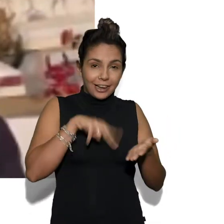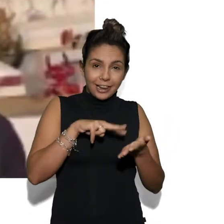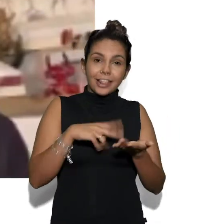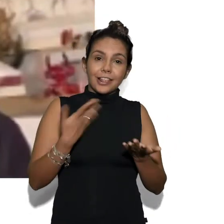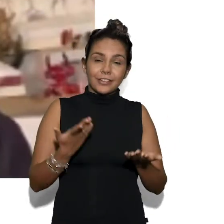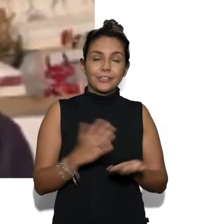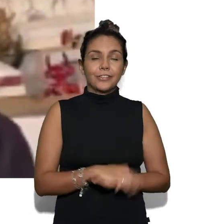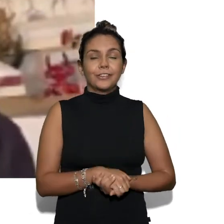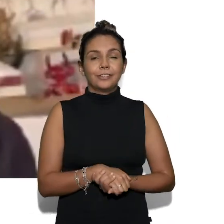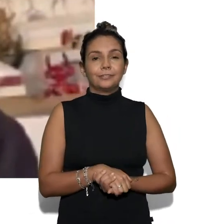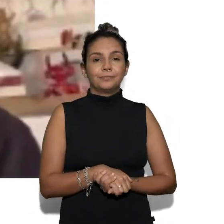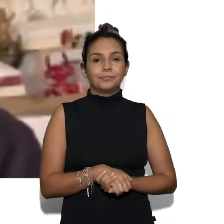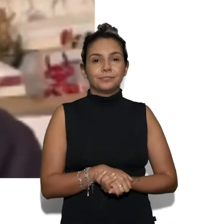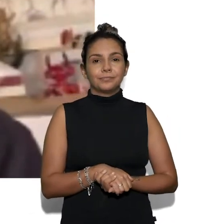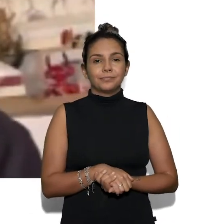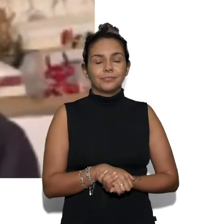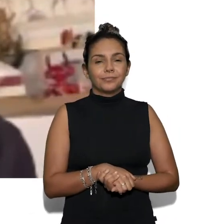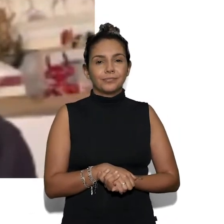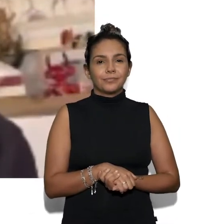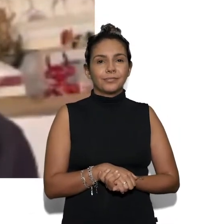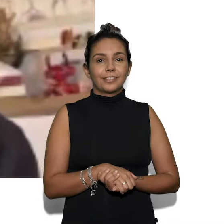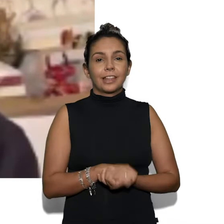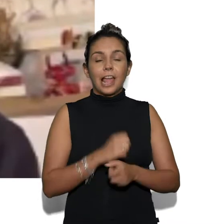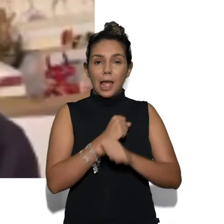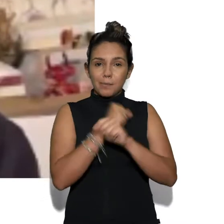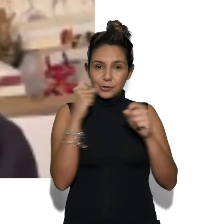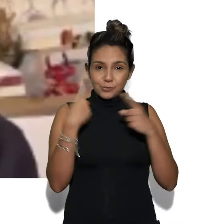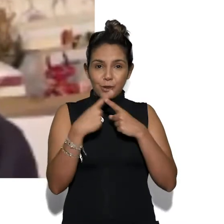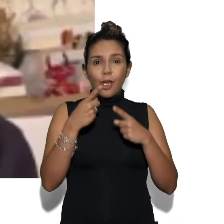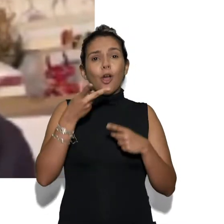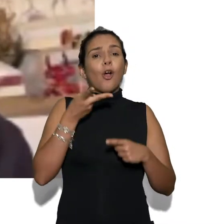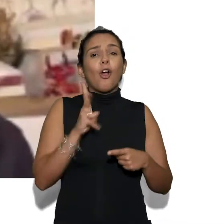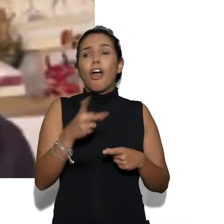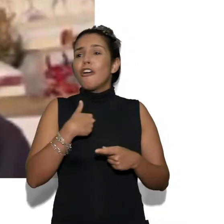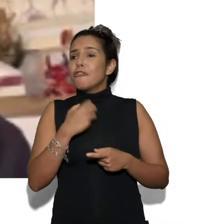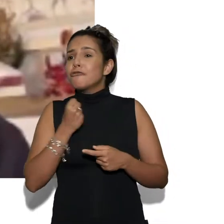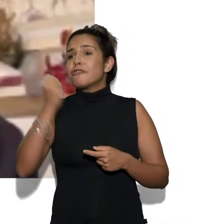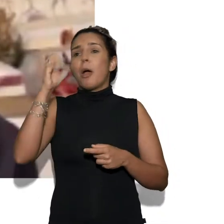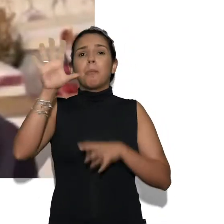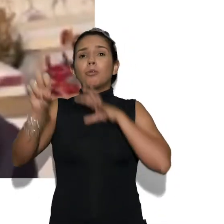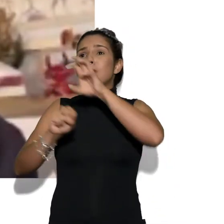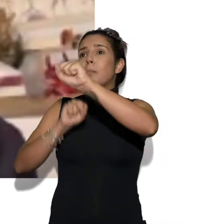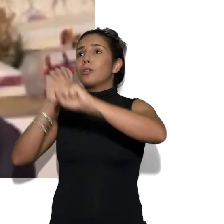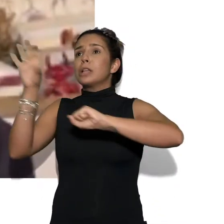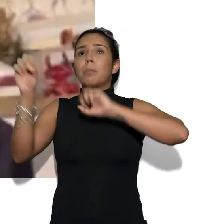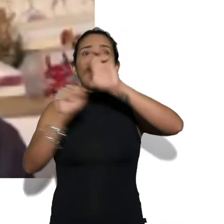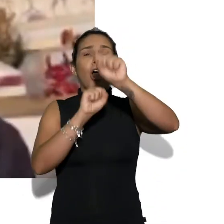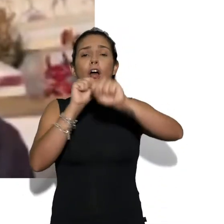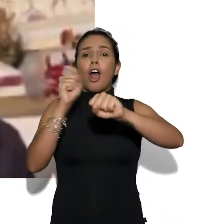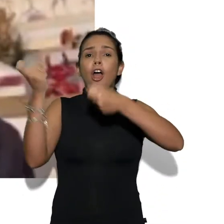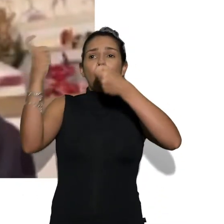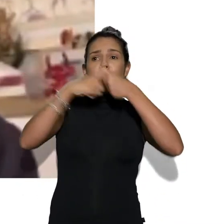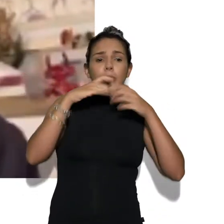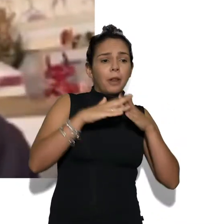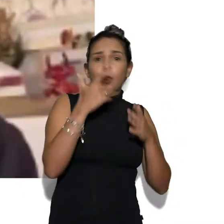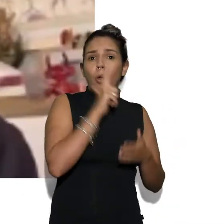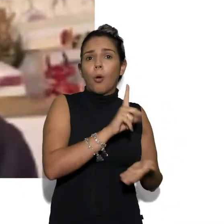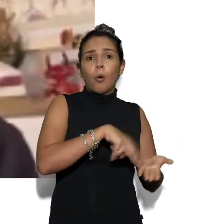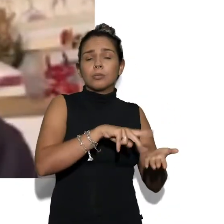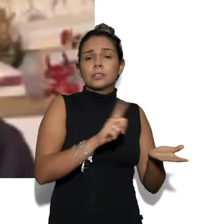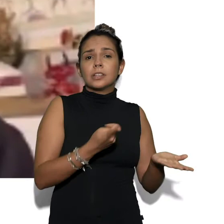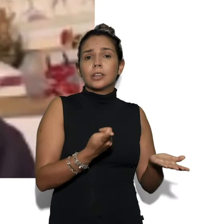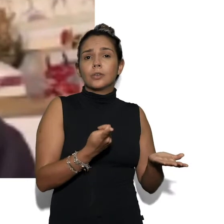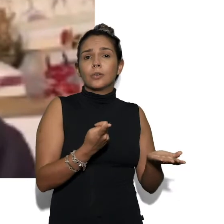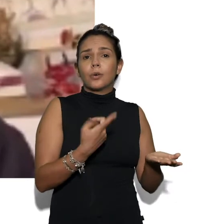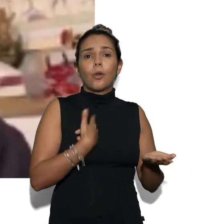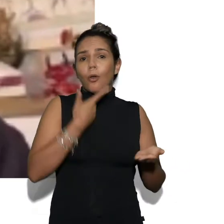está dentro. Então fica assim meio absurdo. Porquê continuar a buscar algo que depois eu não consigo sequer